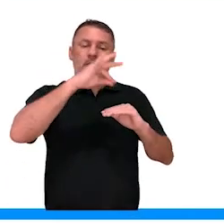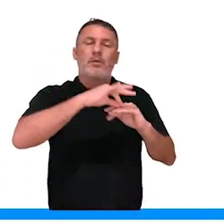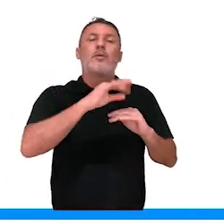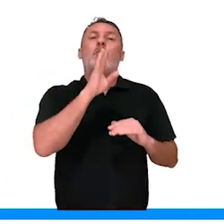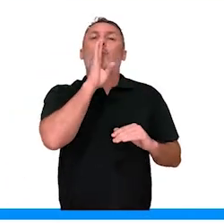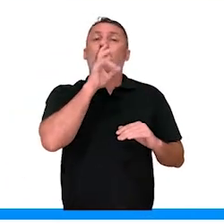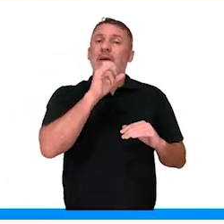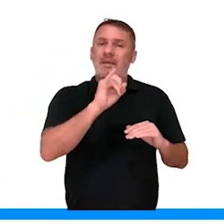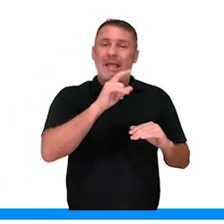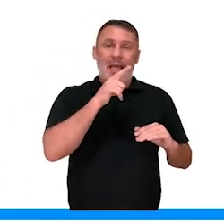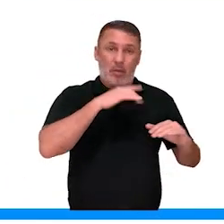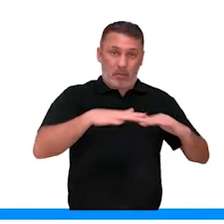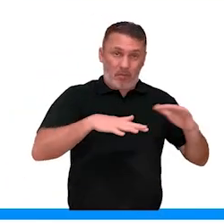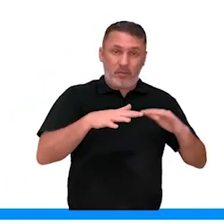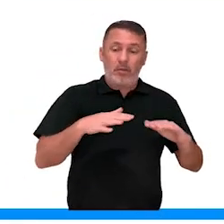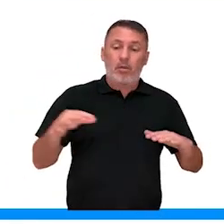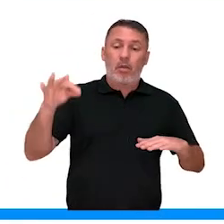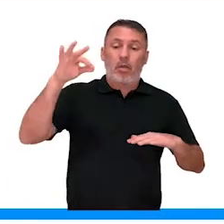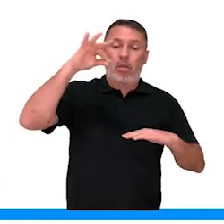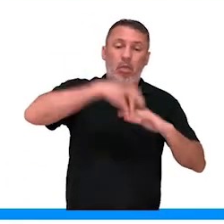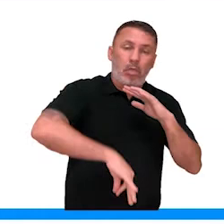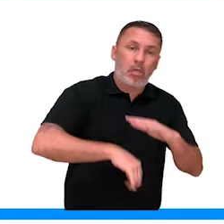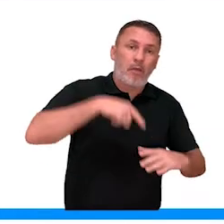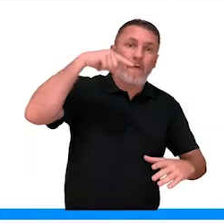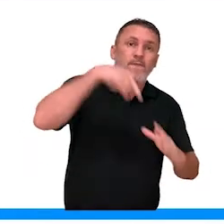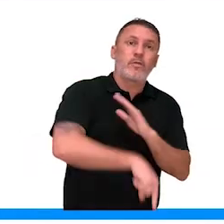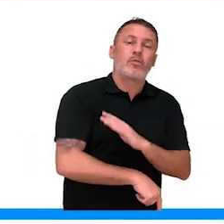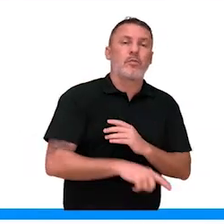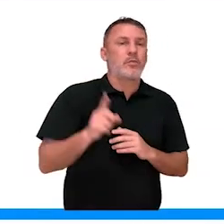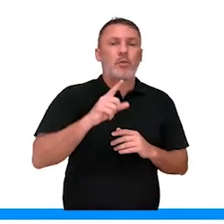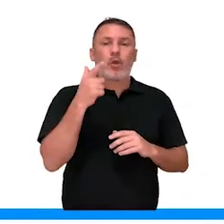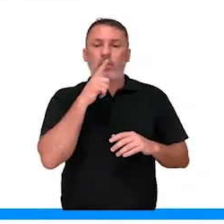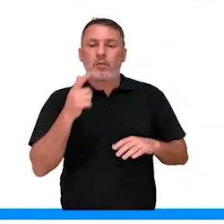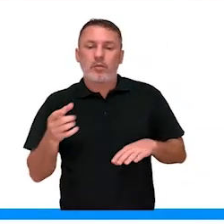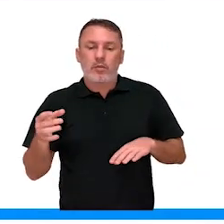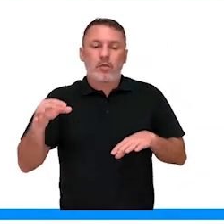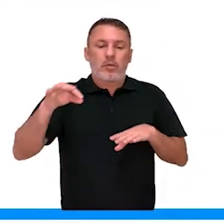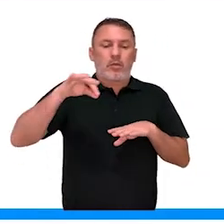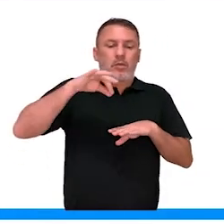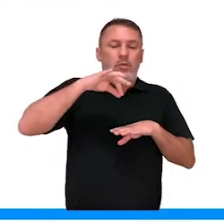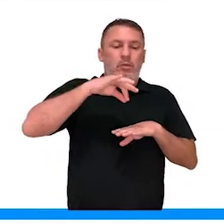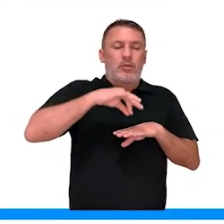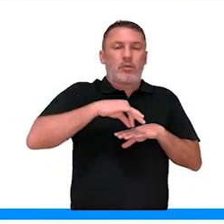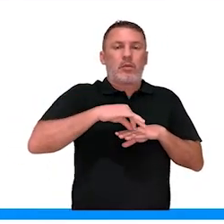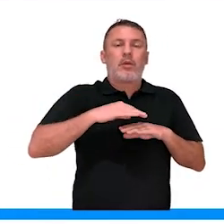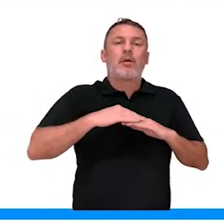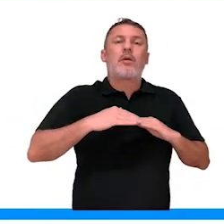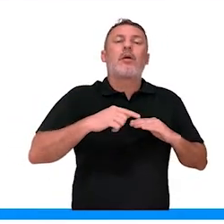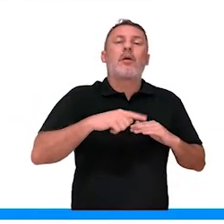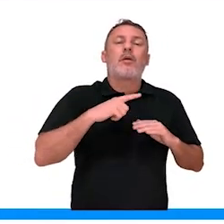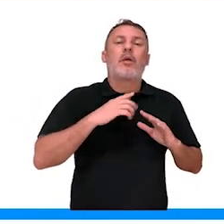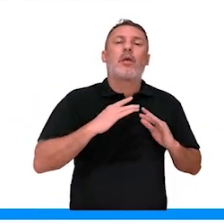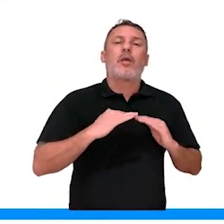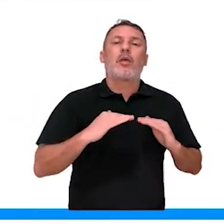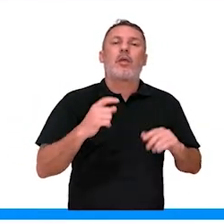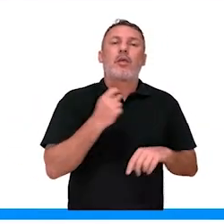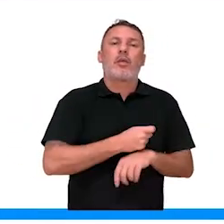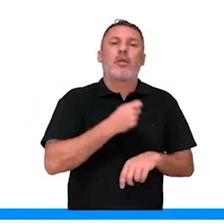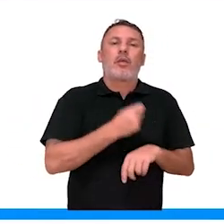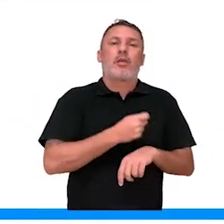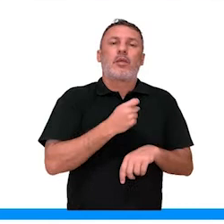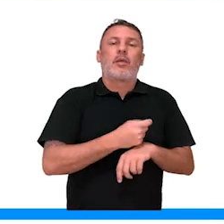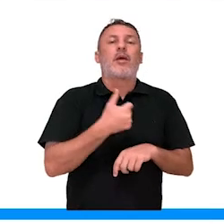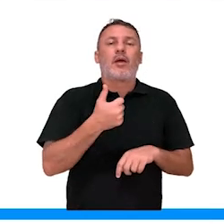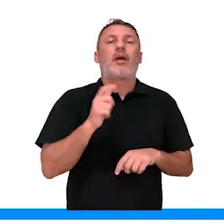ele tem adaptações para ele conseguir ficar em cima dessa membrana na água sem quebrar